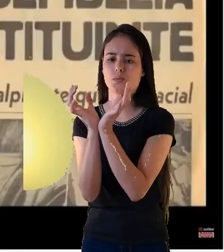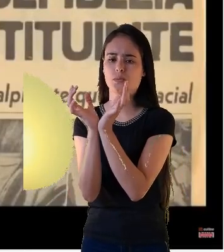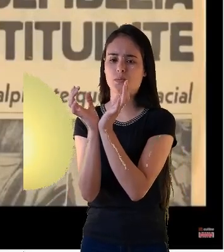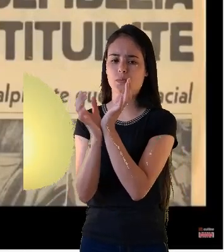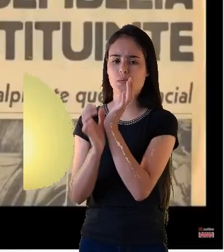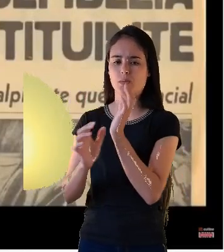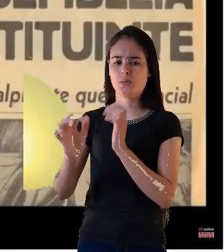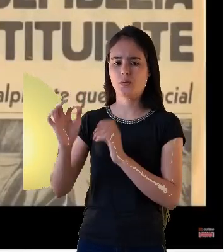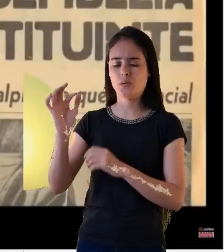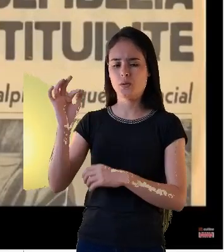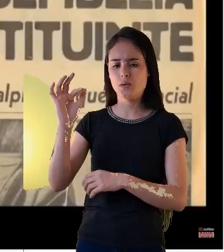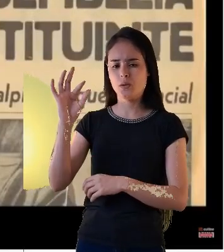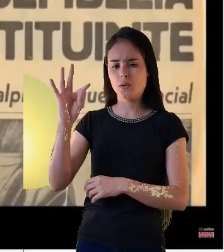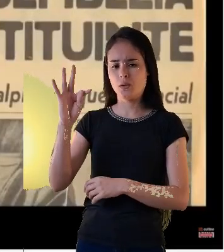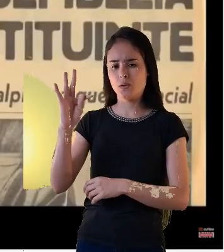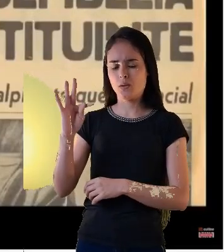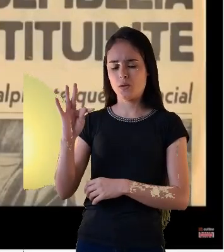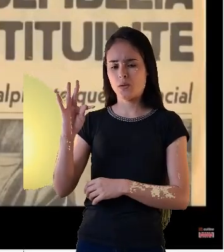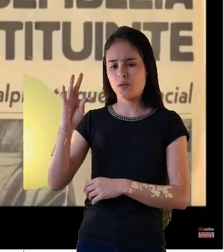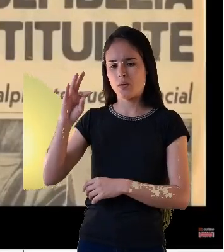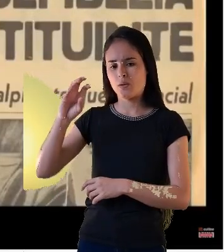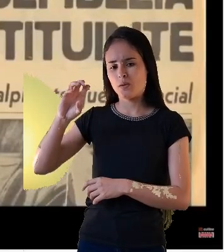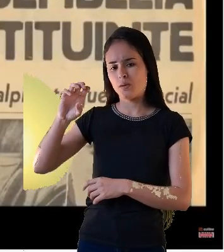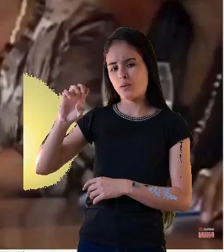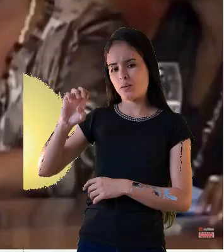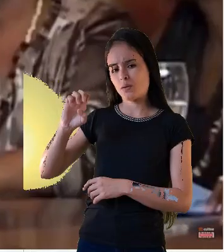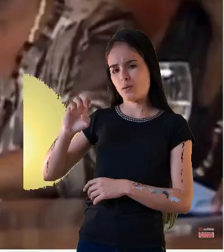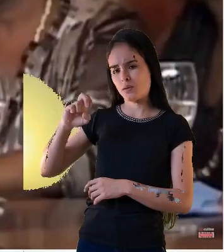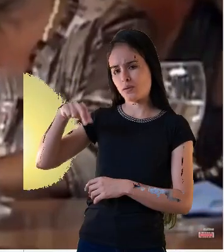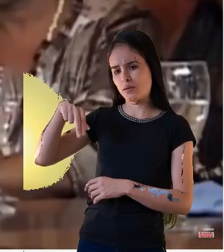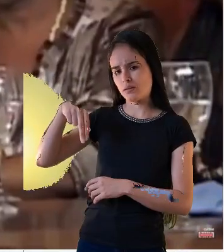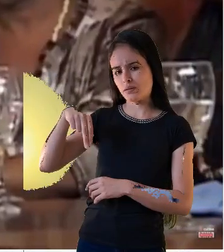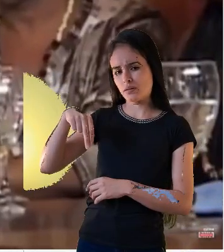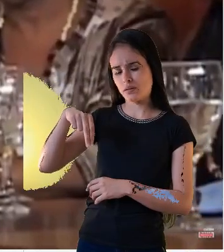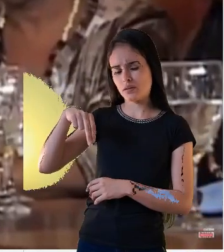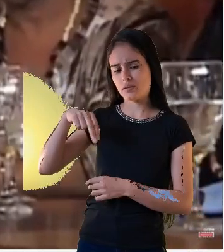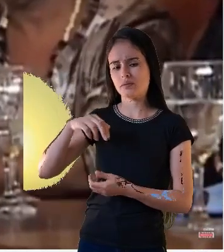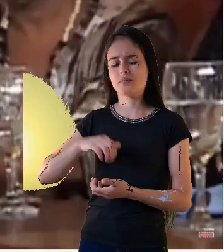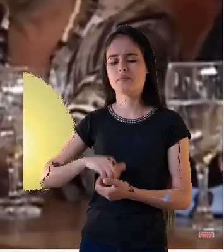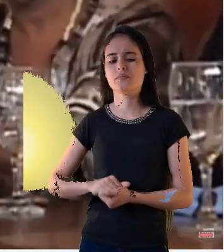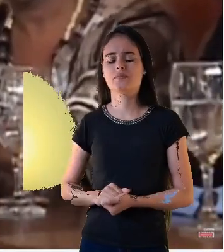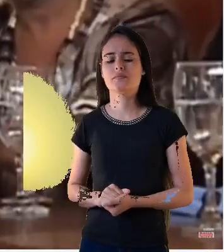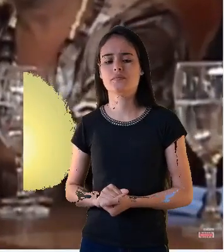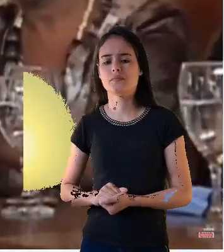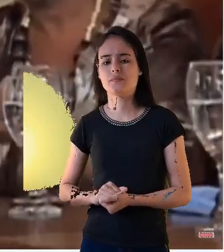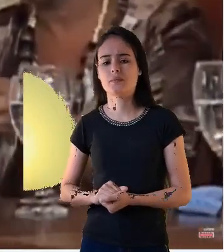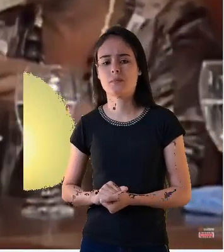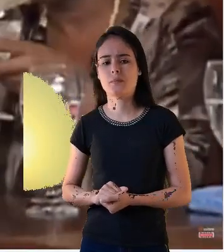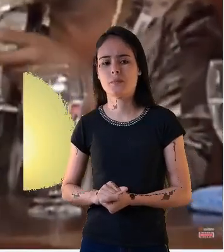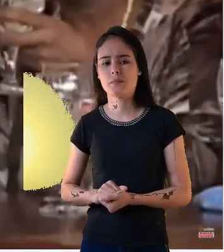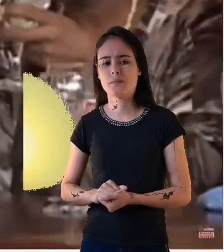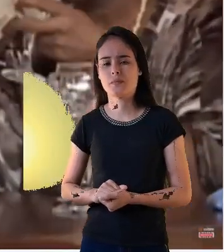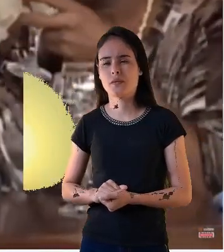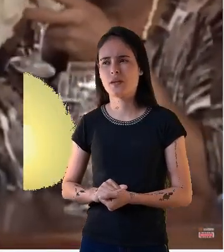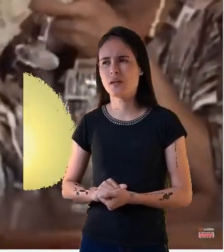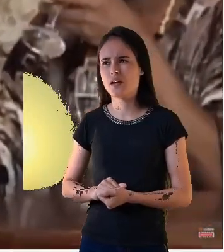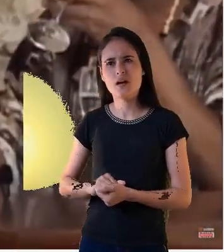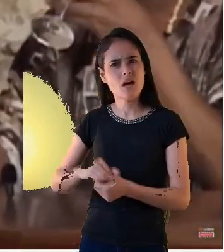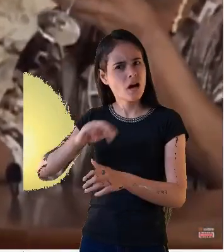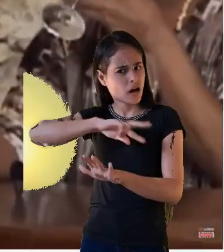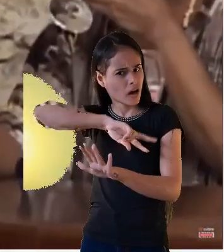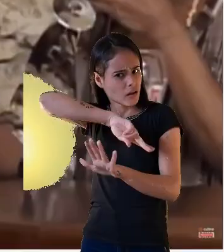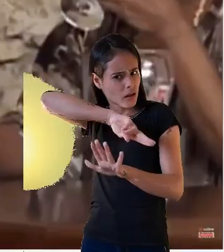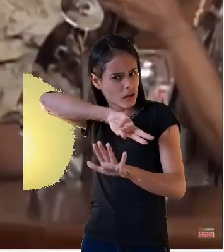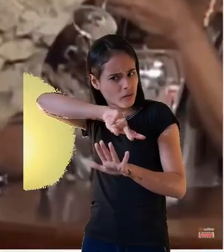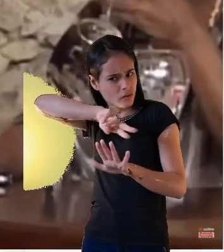1946 uma série de medidas do combate ao racismo. Olha, eu trabalhei, eu participei do Teatro